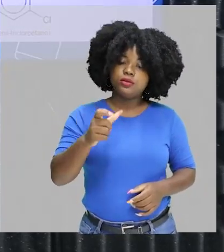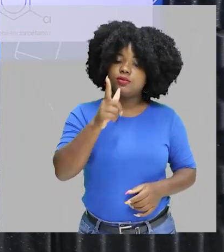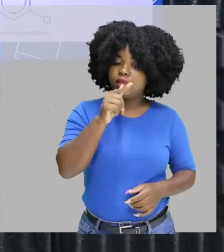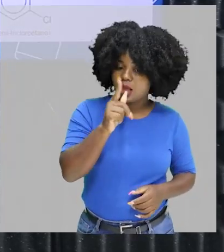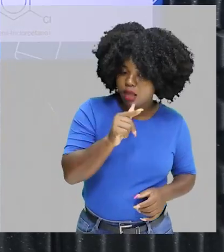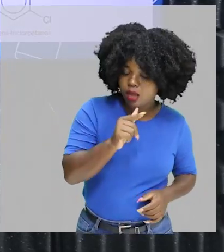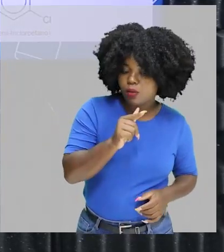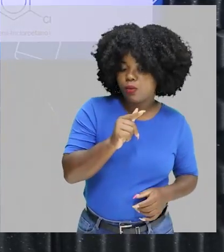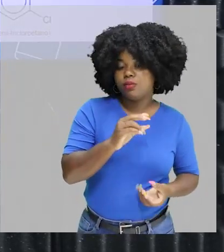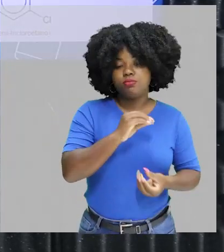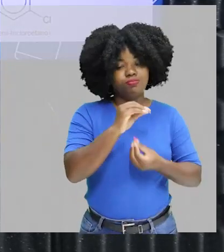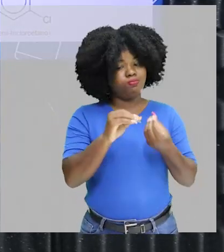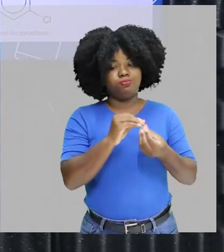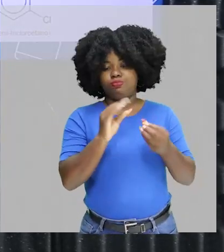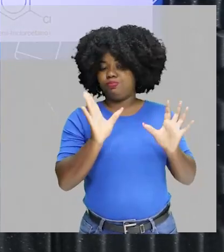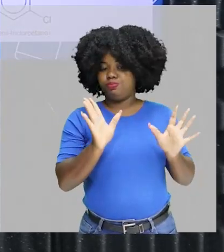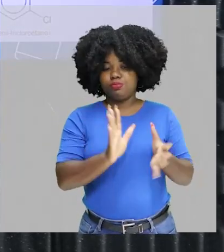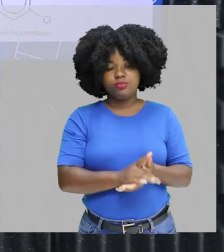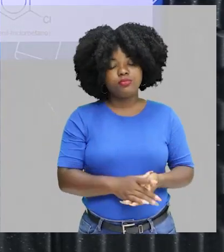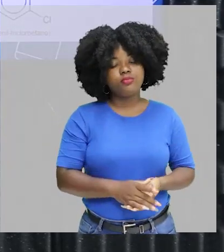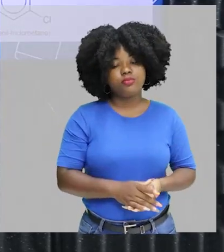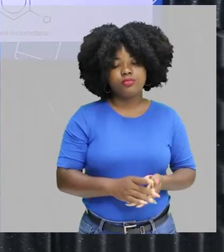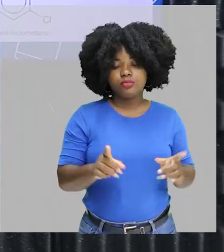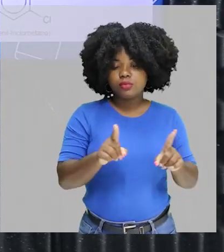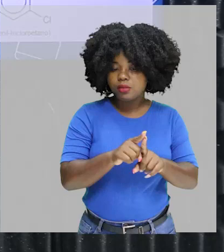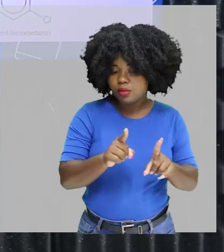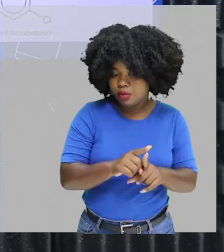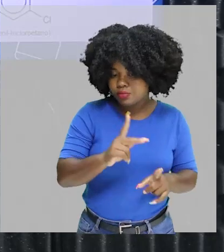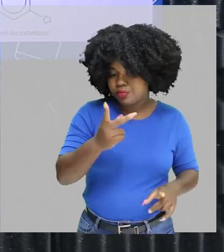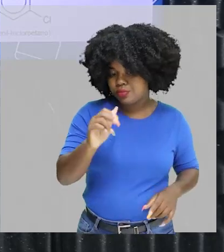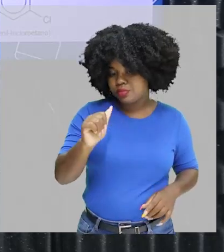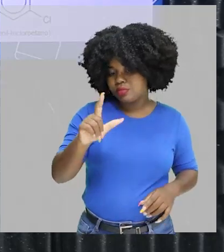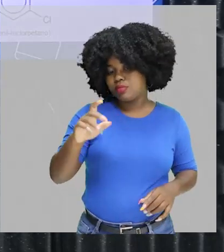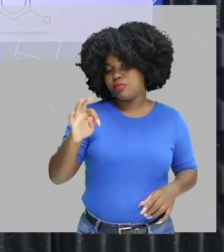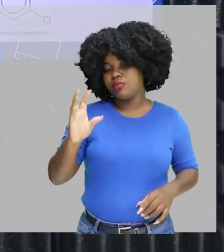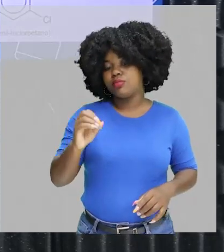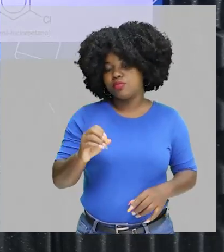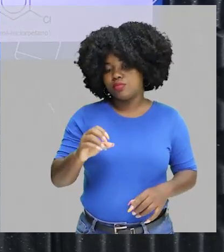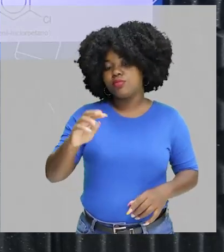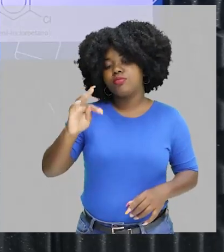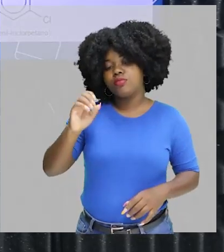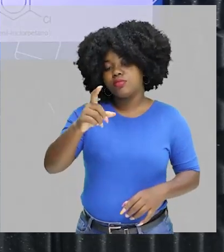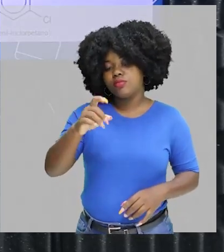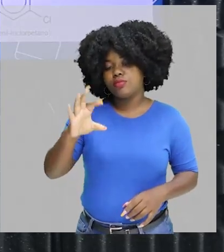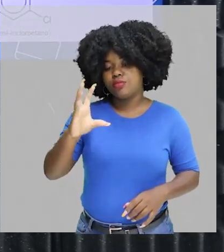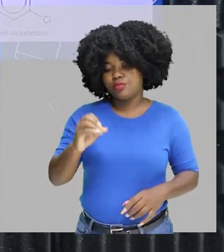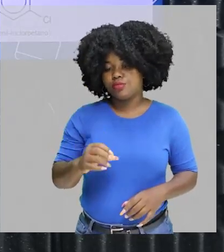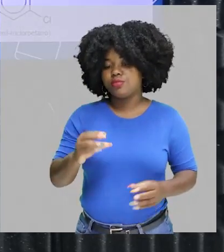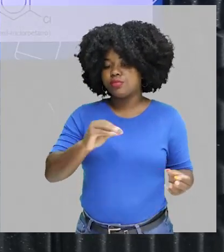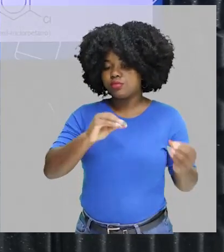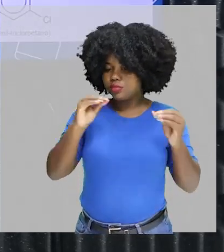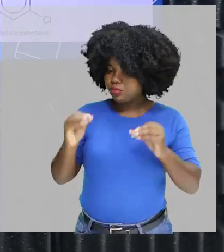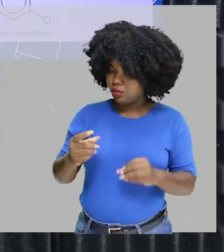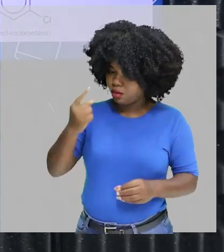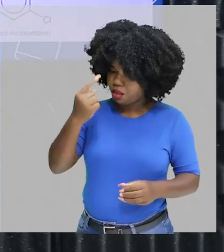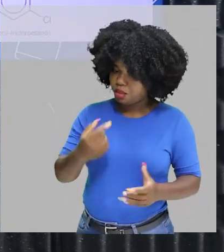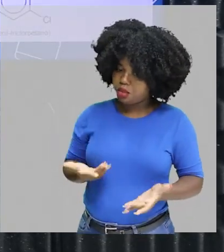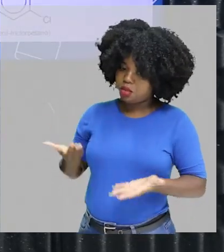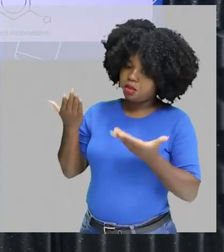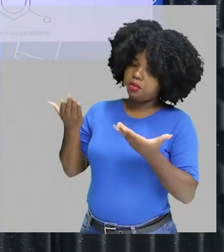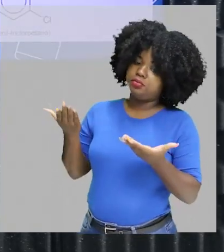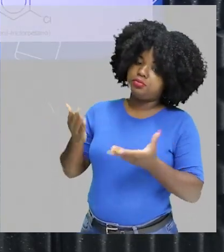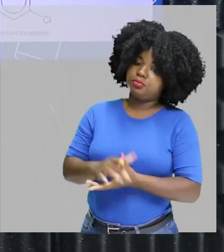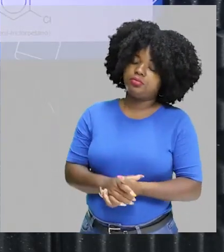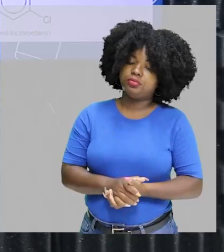água. Boa parte dos aletos orgânicos são tóxicos. E aí eu trouxe, com relação a essa